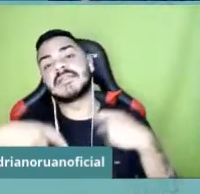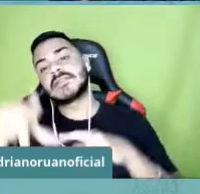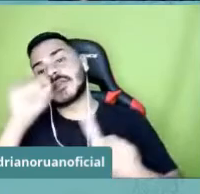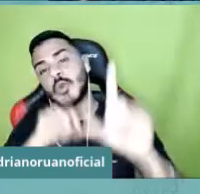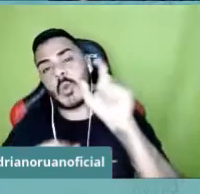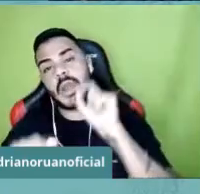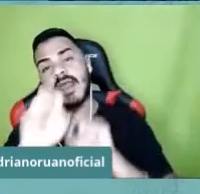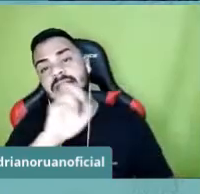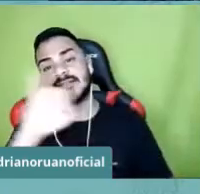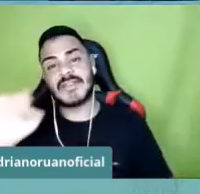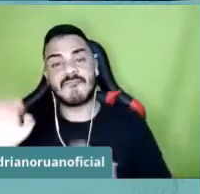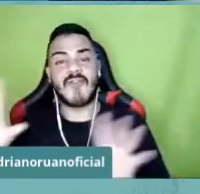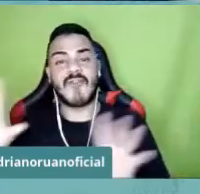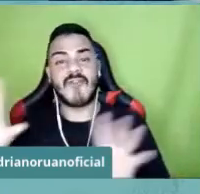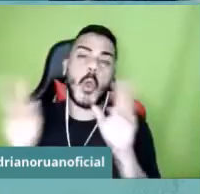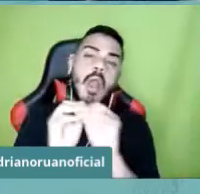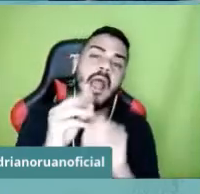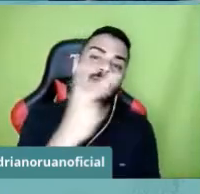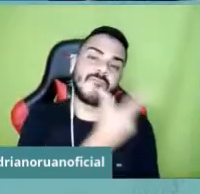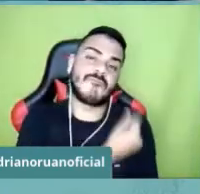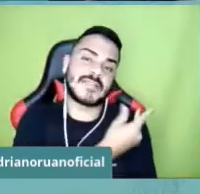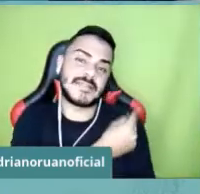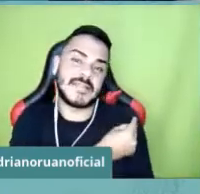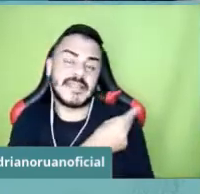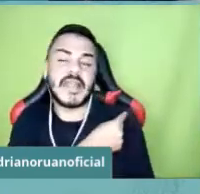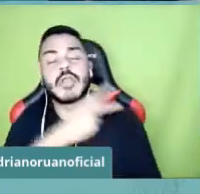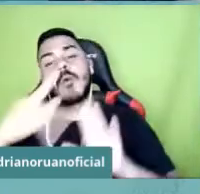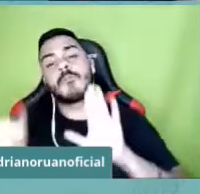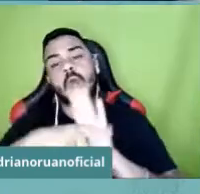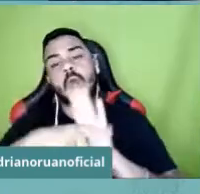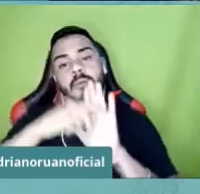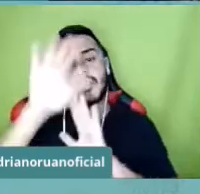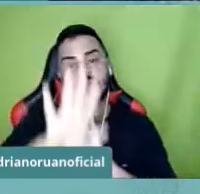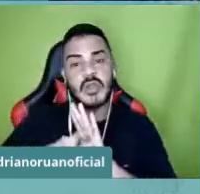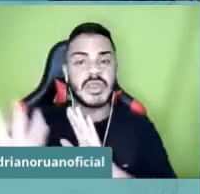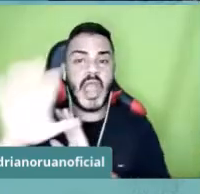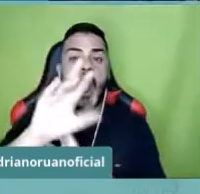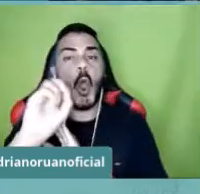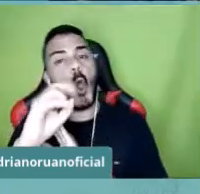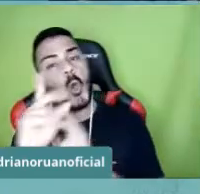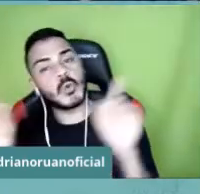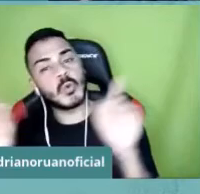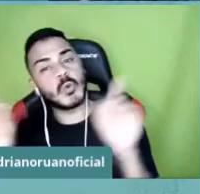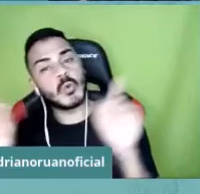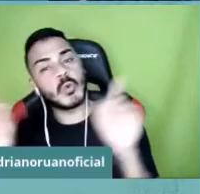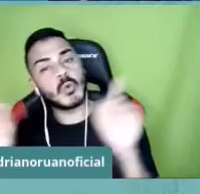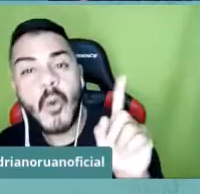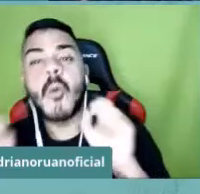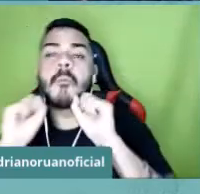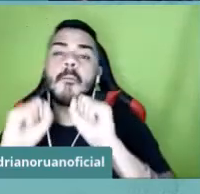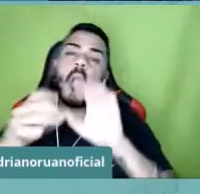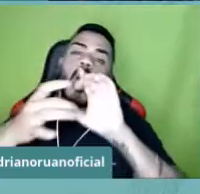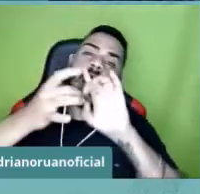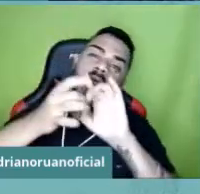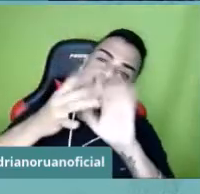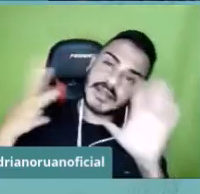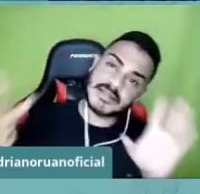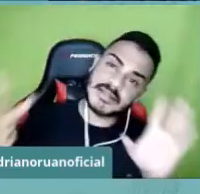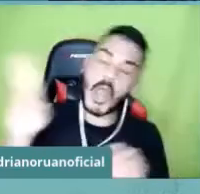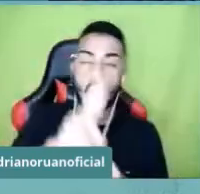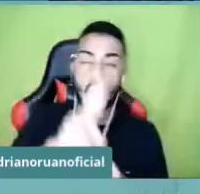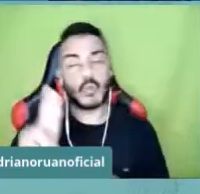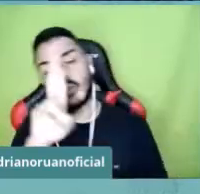vai incorporar essa vacina ao Programa Nacional ou não. Ele pode simplesmente autorizar o uso da vacina, mas